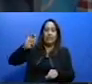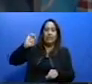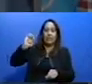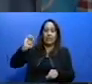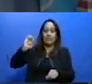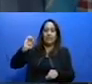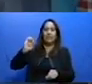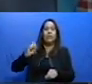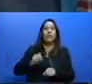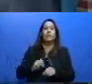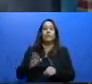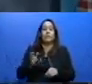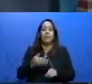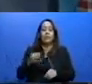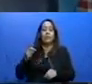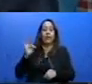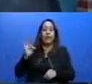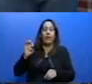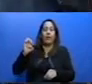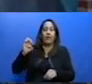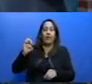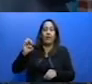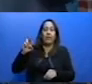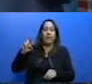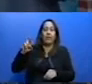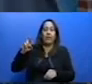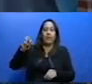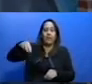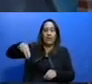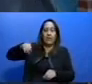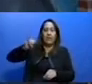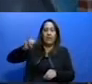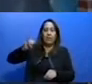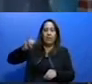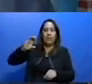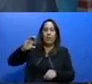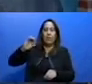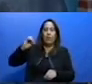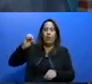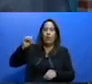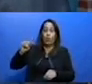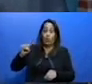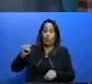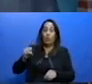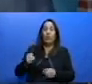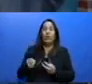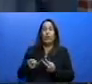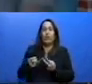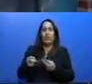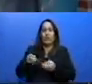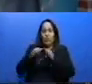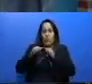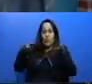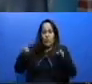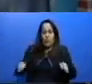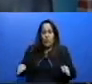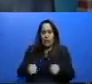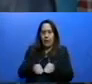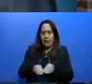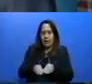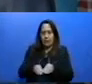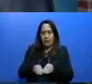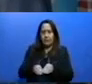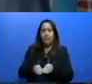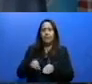tipo de coisa dentro de uma caixinha de isopor? Por quê? O isopor é um isolante, ou seja, ele não